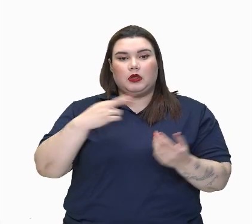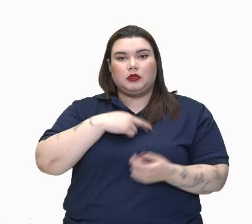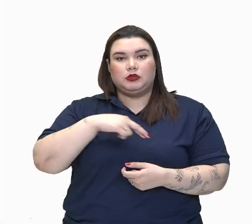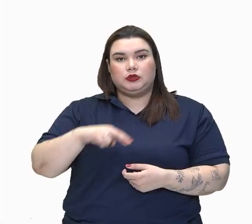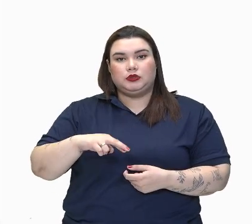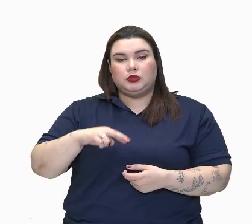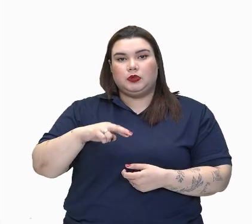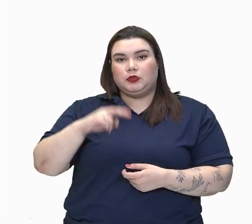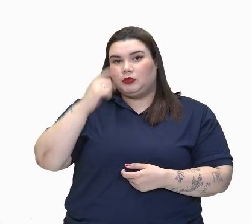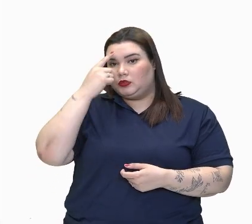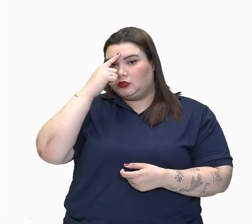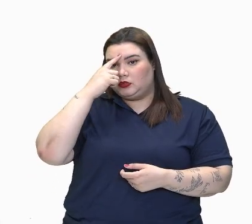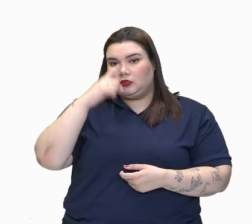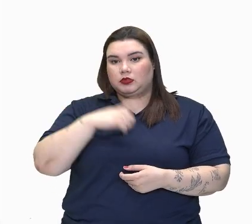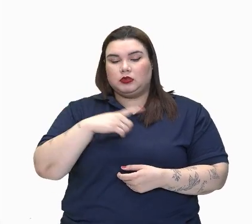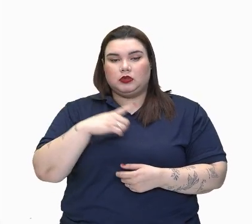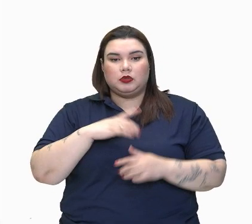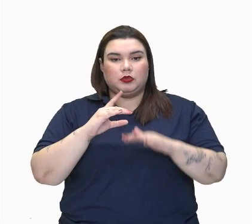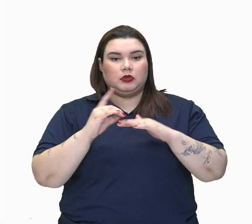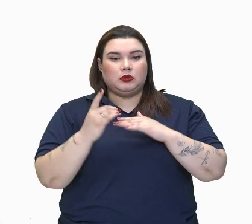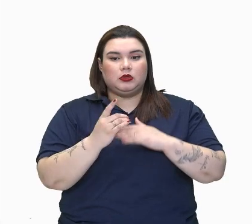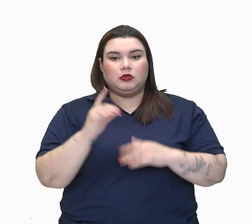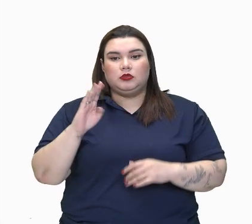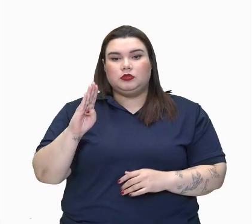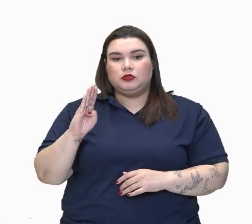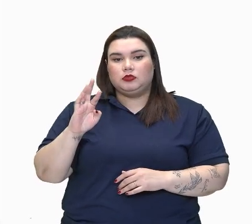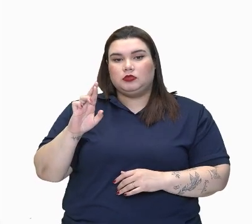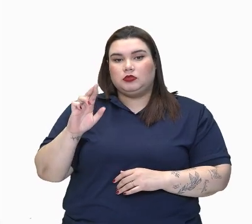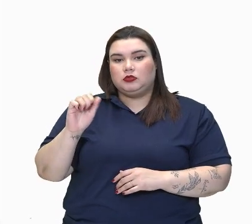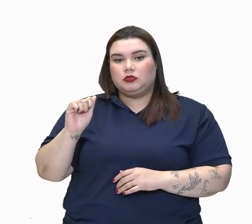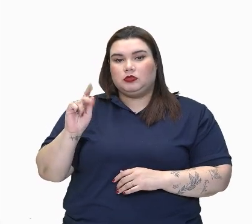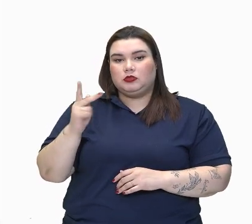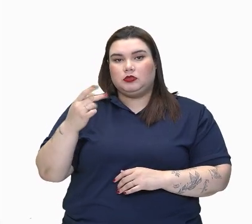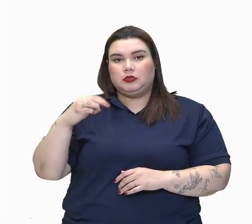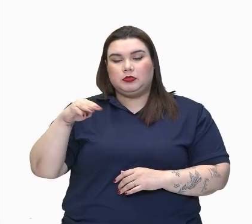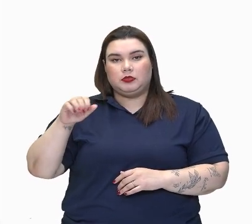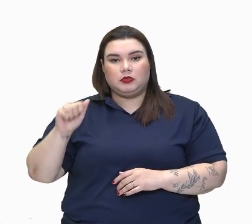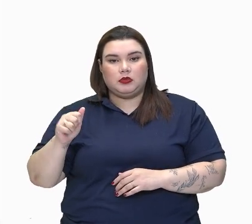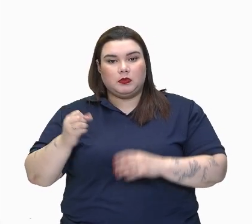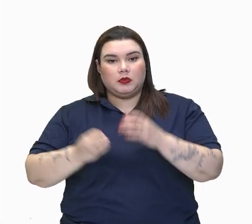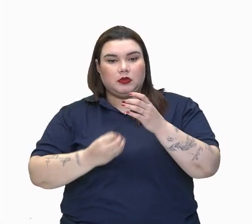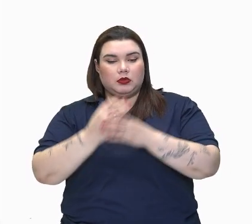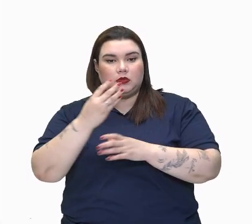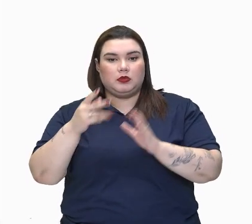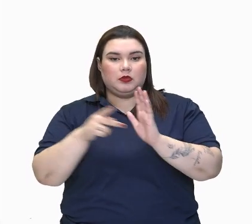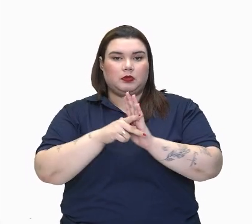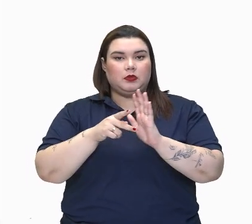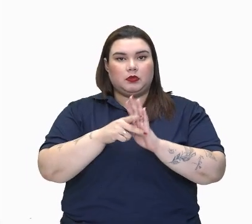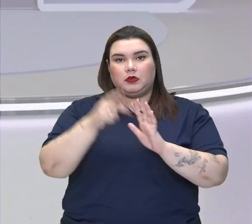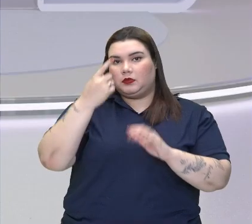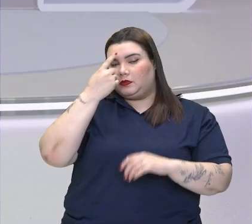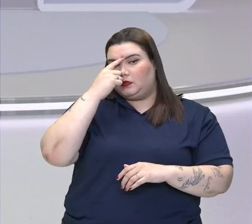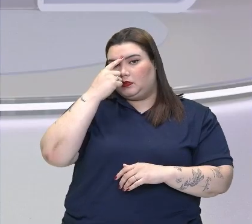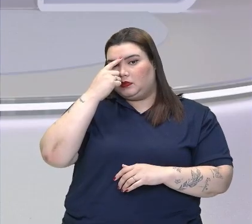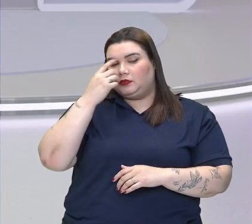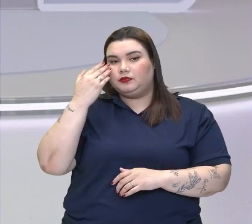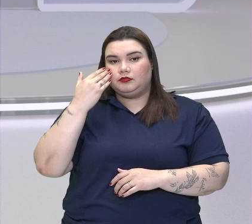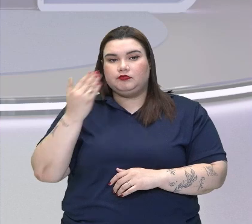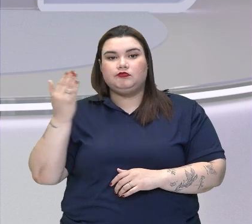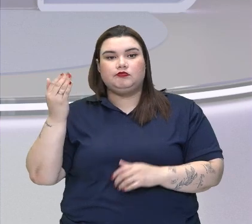temos Brahma, o deus criador, segundo o hinduísmo. De Brahma, das partes do deus